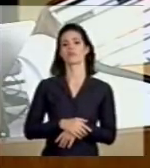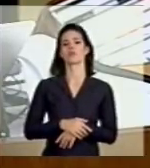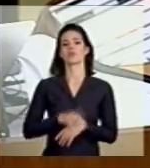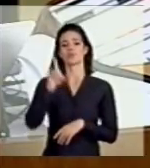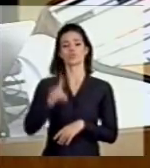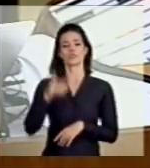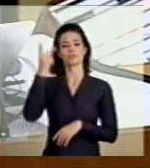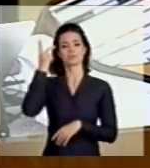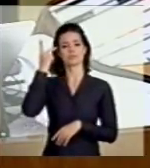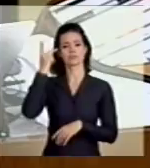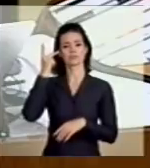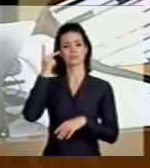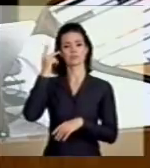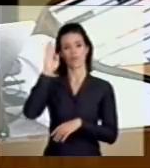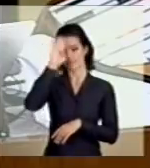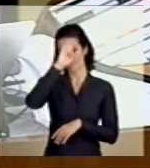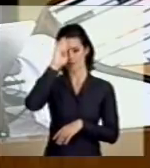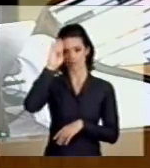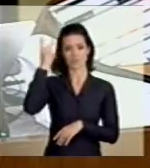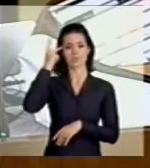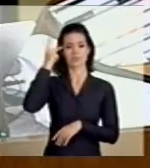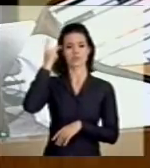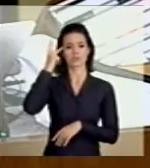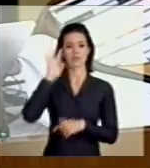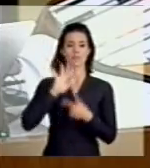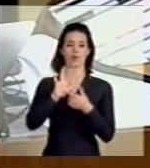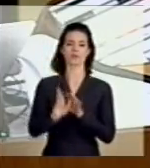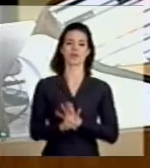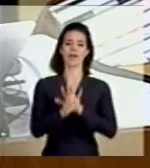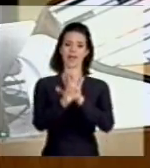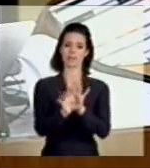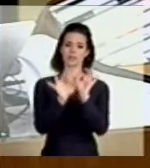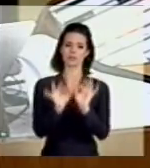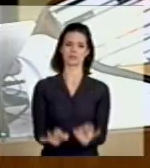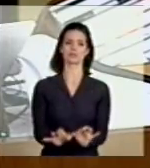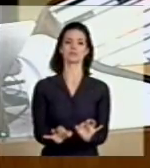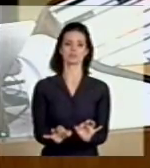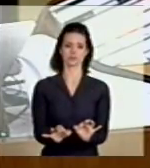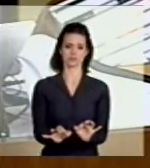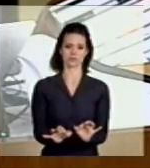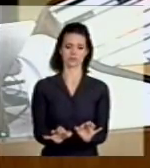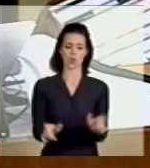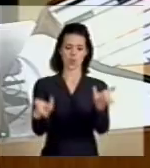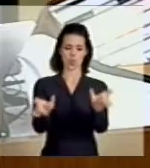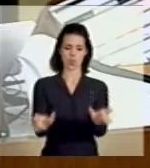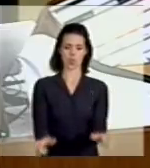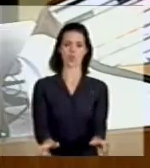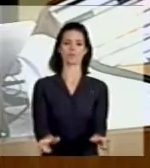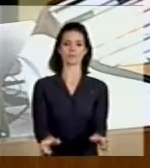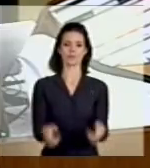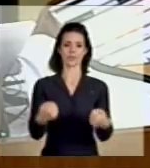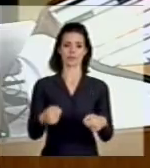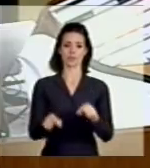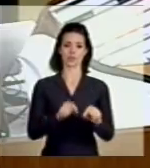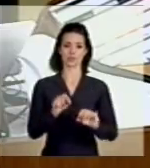Universidade de São Paulo, a respeito da representatividade adequada, ferramenta de conciliação tanto das exigências do